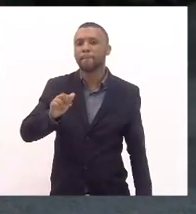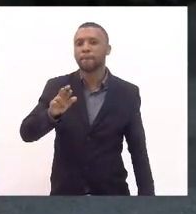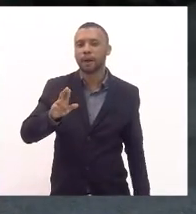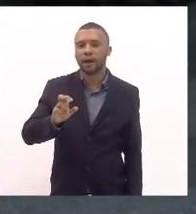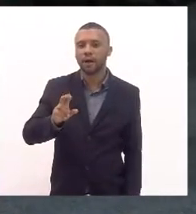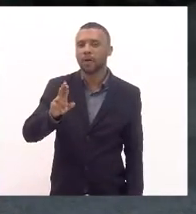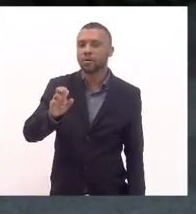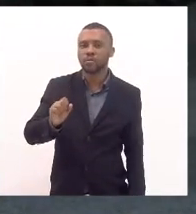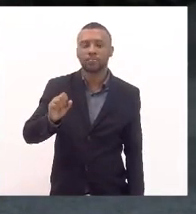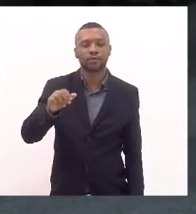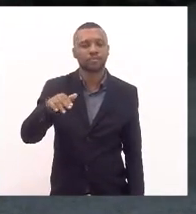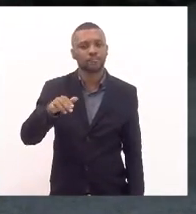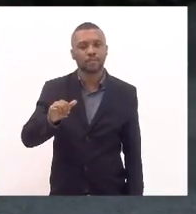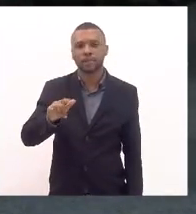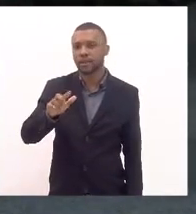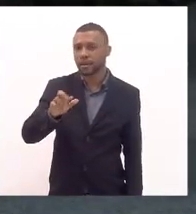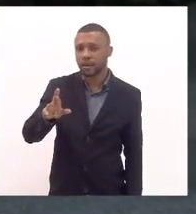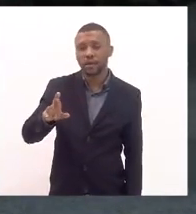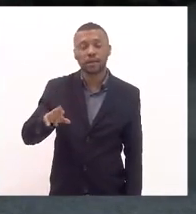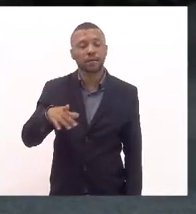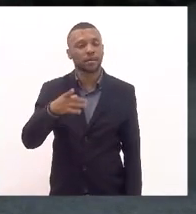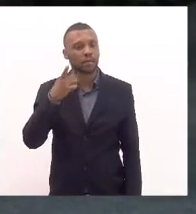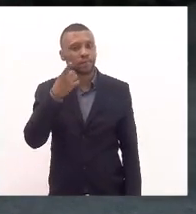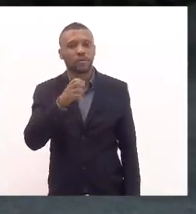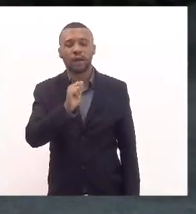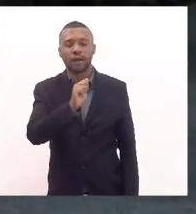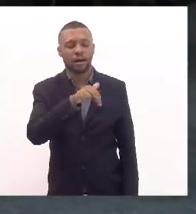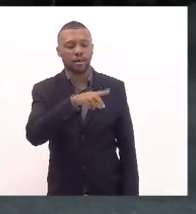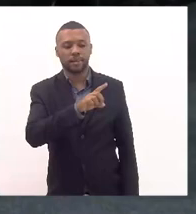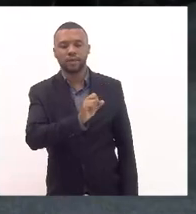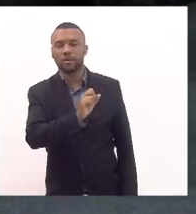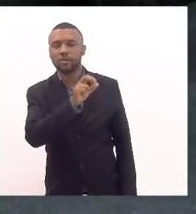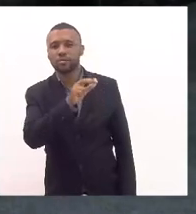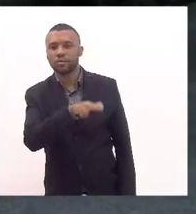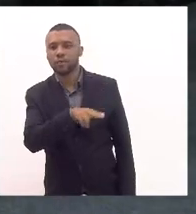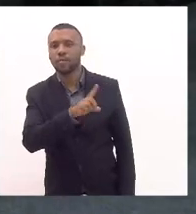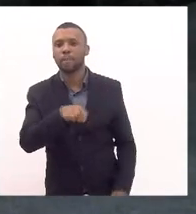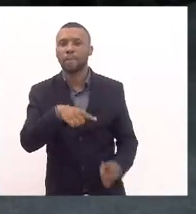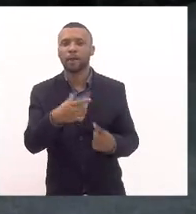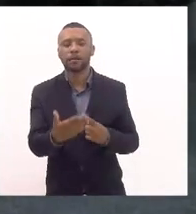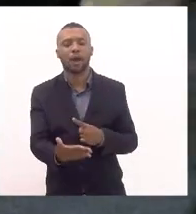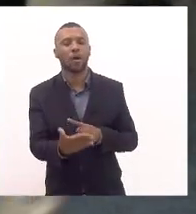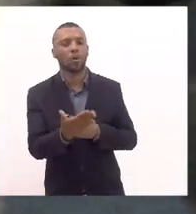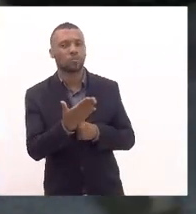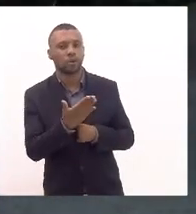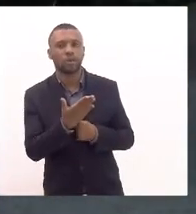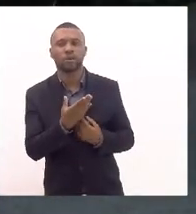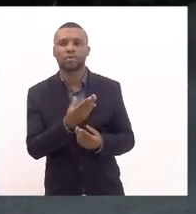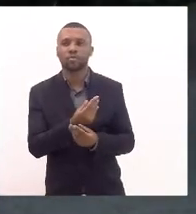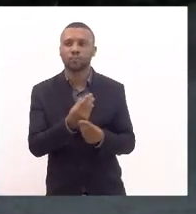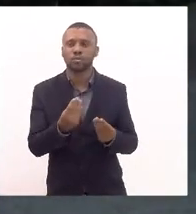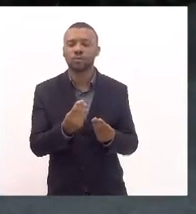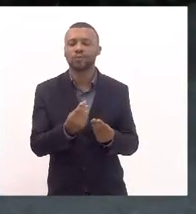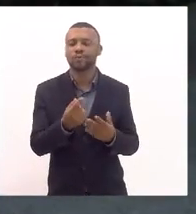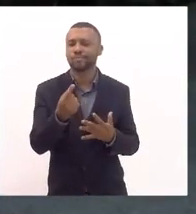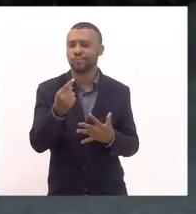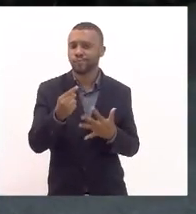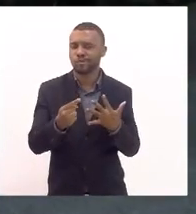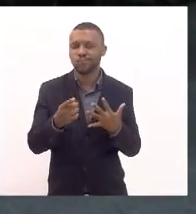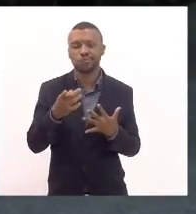e do deputado Andersson com a contribuição de muitos outros